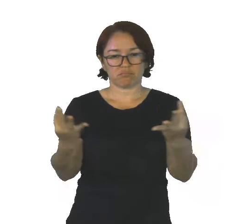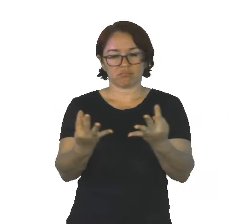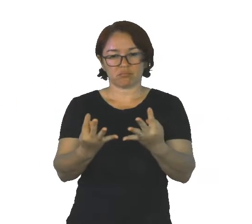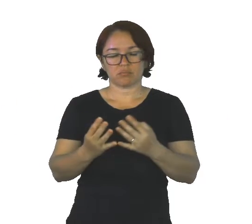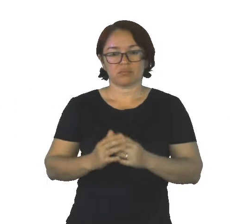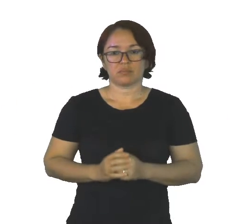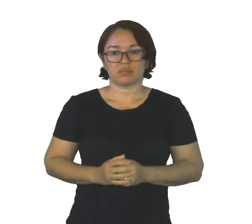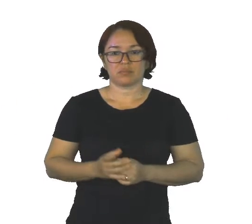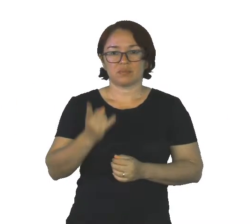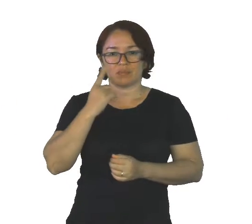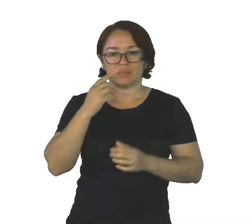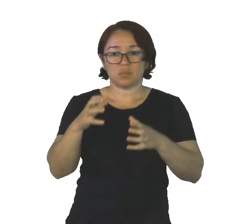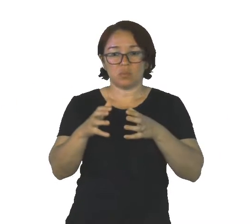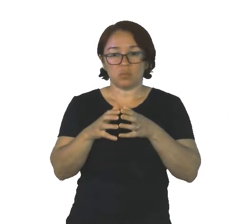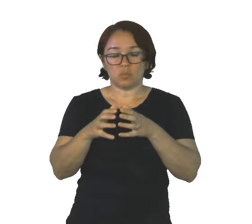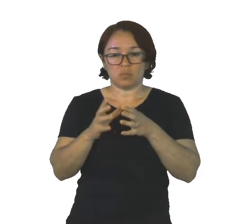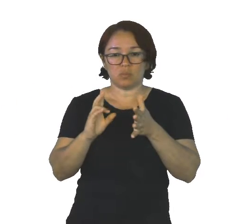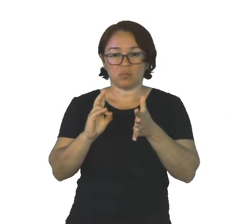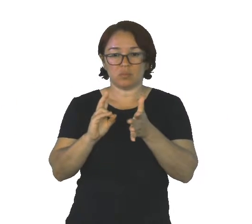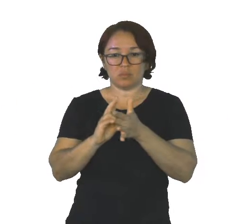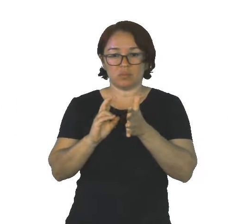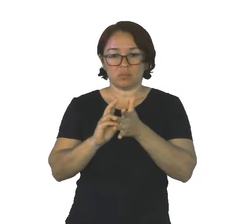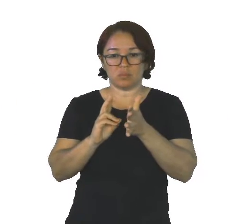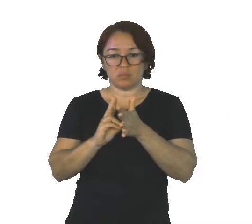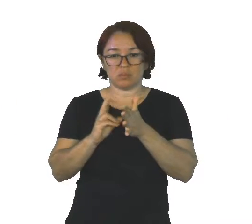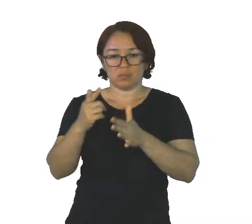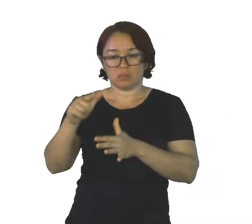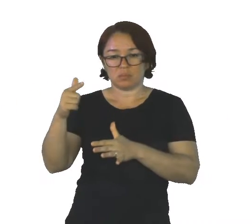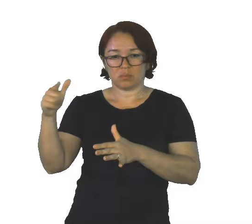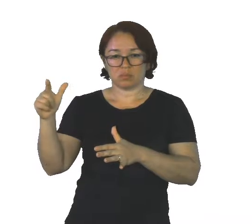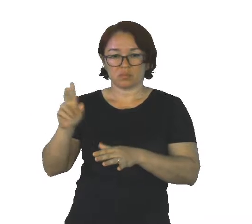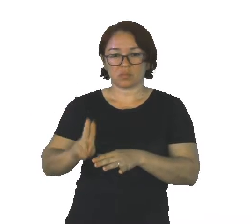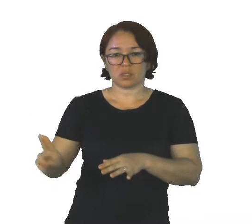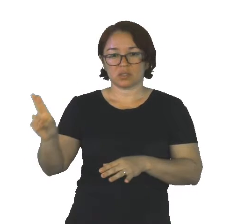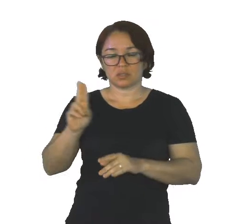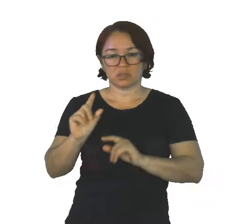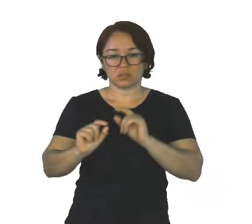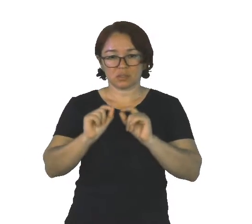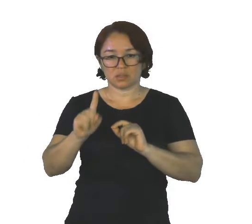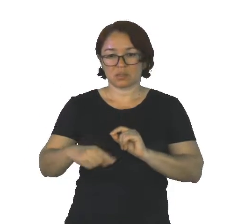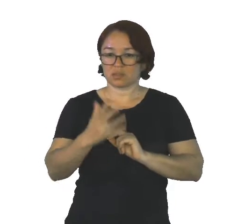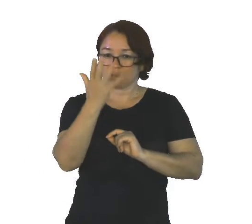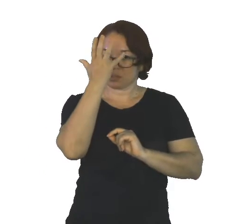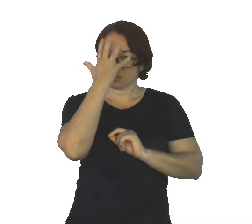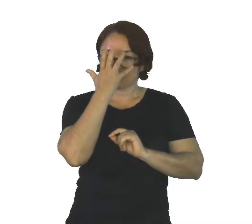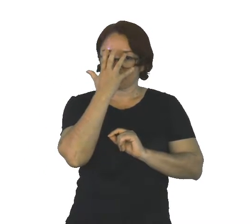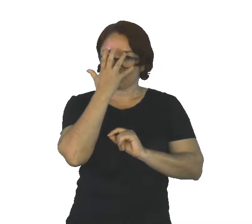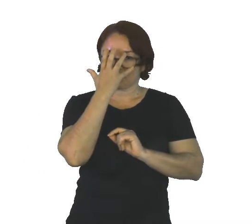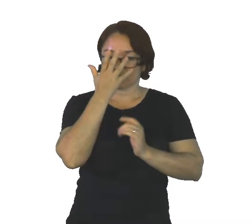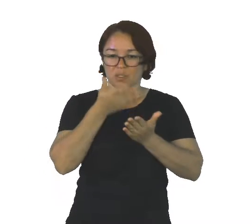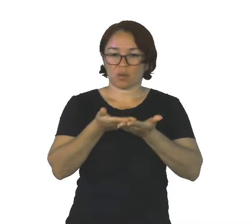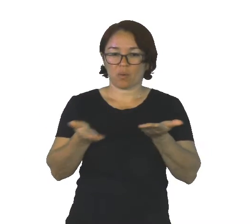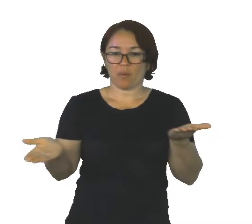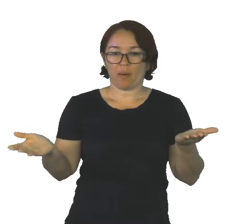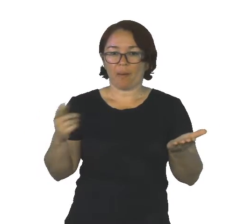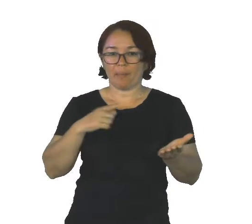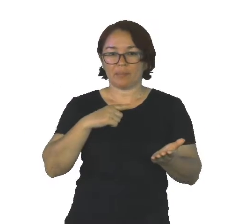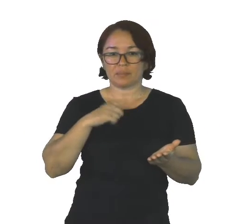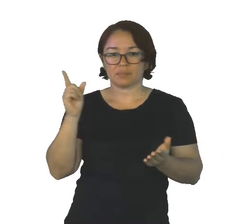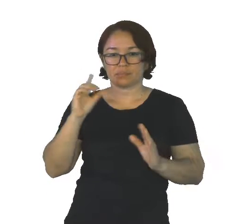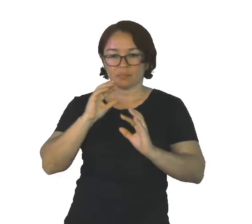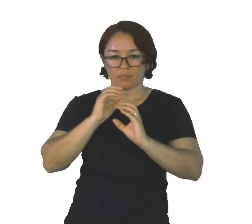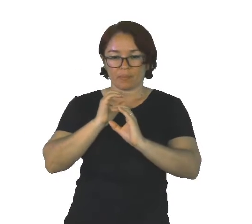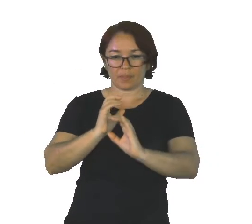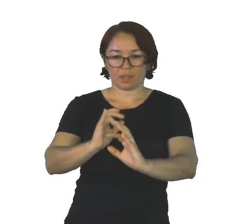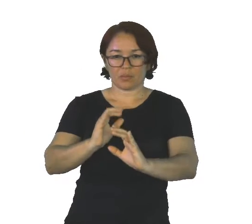Os Wayampis também gostavam de utilizar máscaras em diversos rituais. Esta, por exemplo, traz uma flauta feita de bambu com